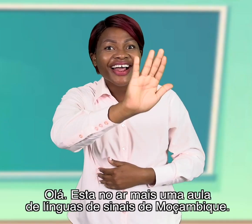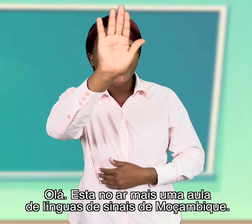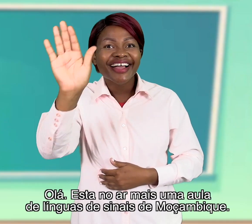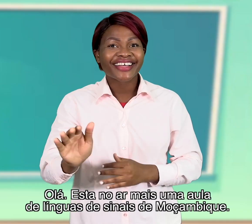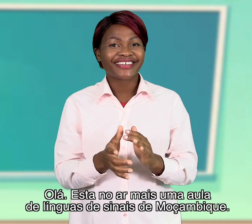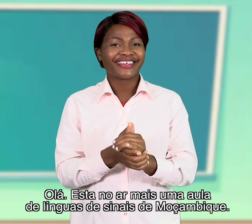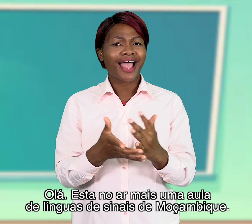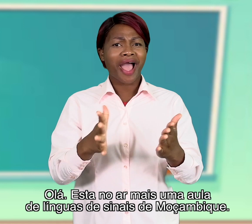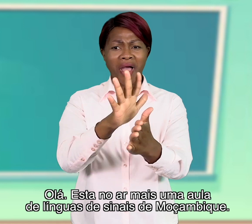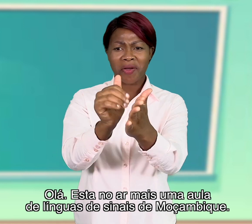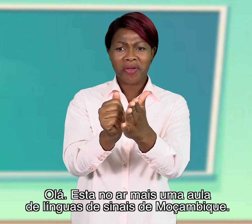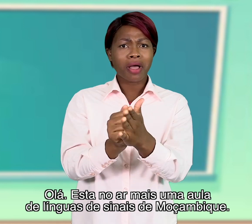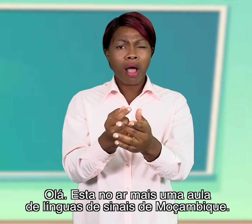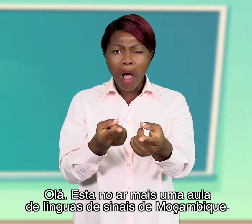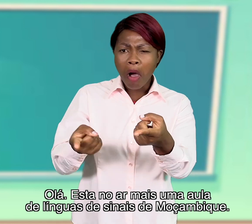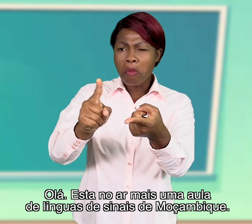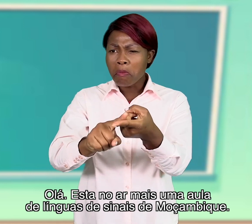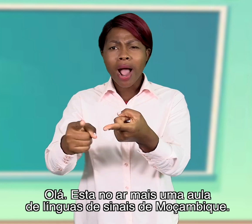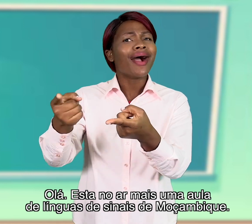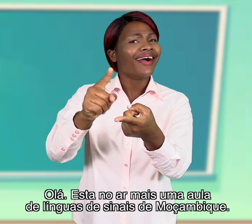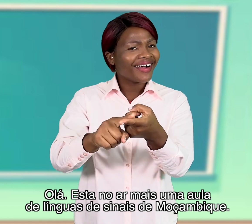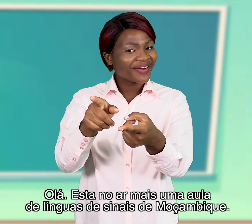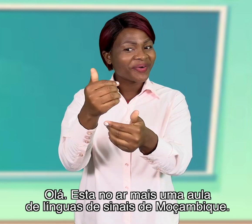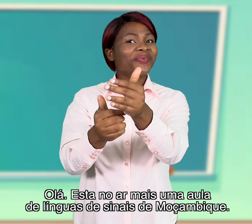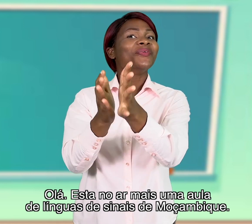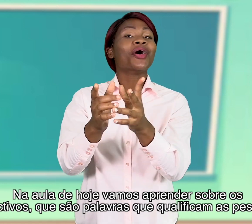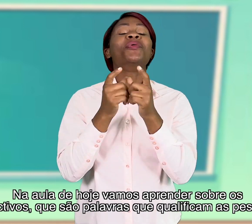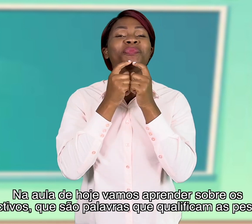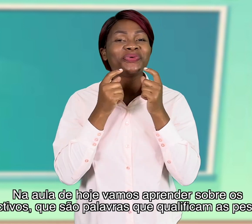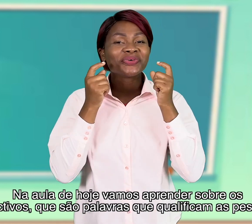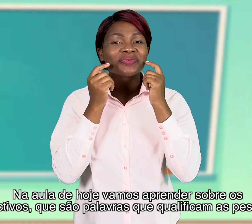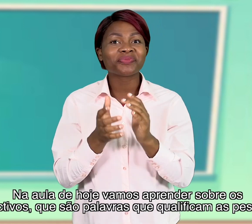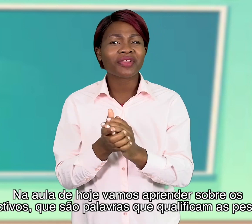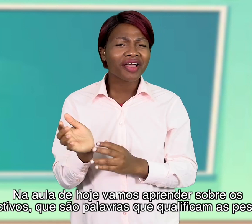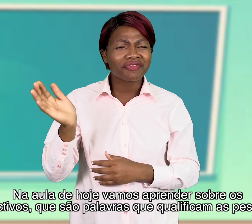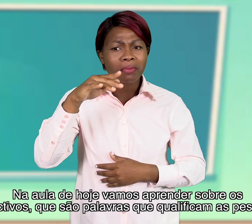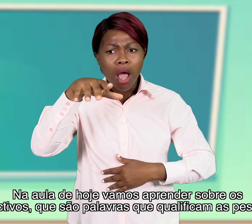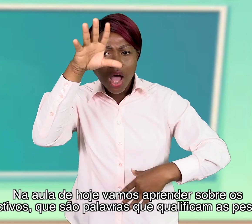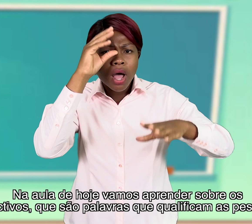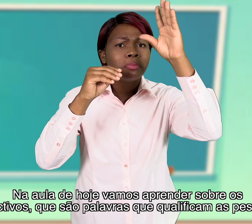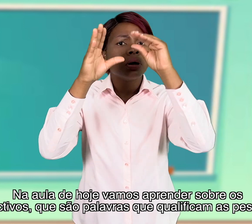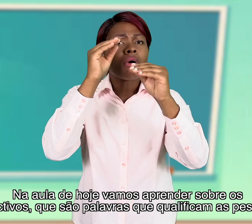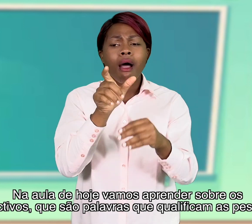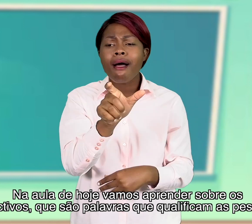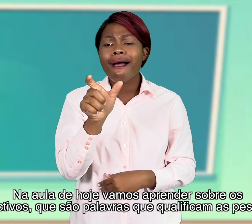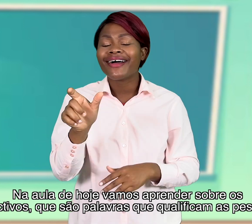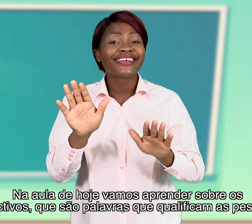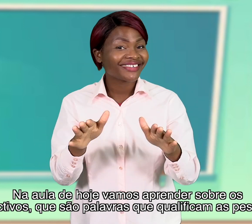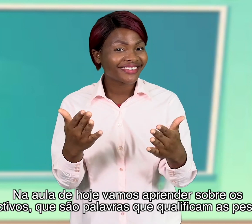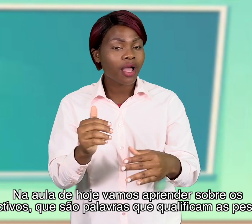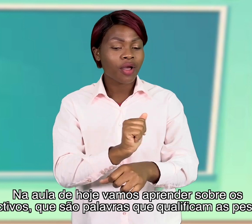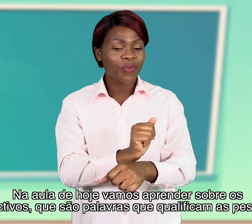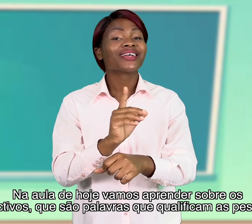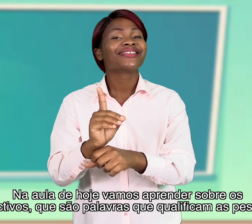Olá! Está no ar mais uma aula de língua de sinais de Moçambique. Na aula de hoje, vamos aprender sobre os adjetivos, que